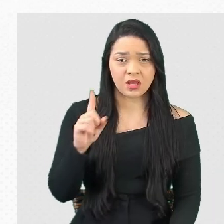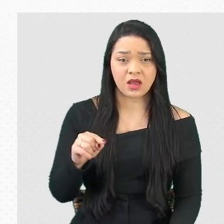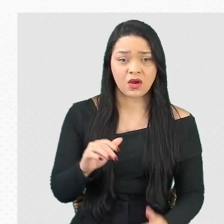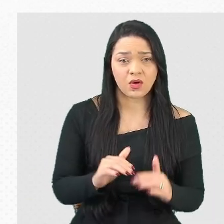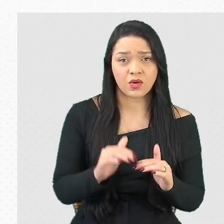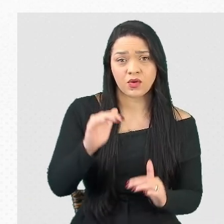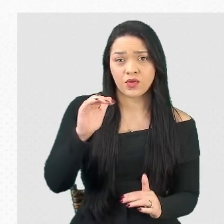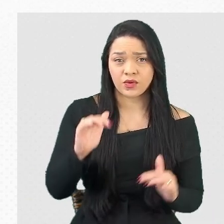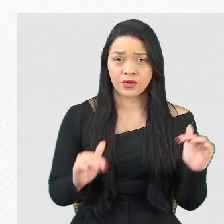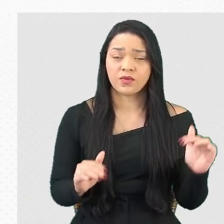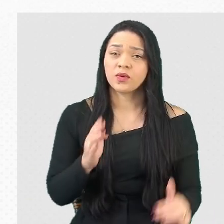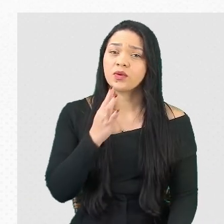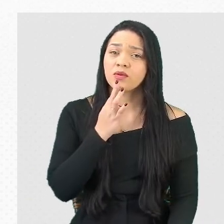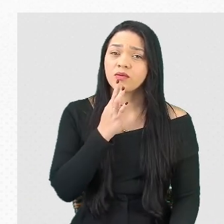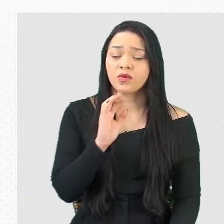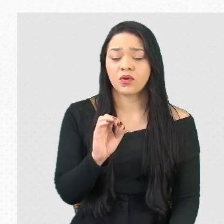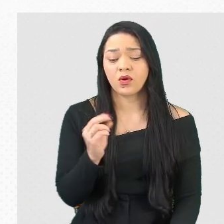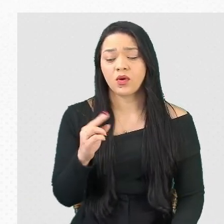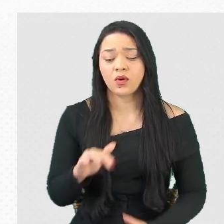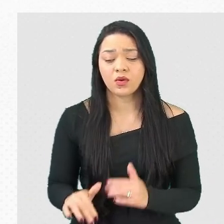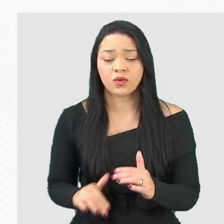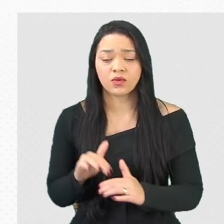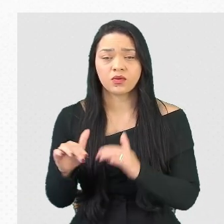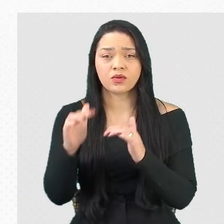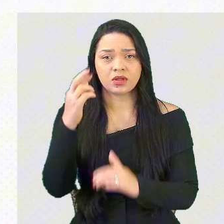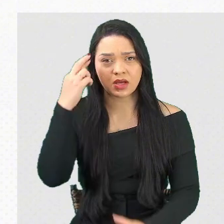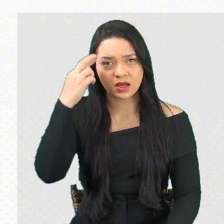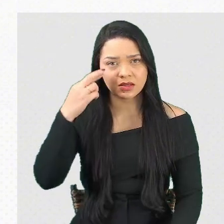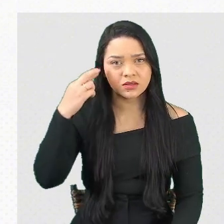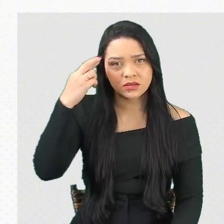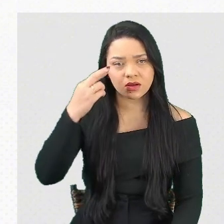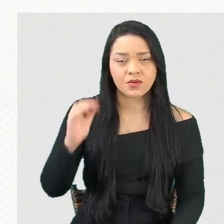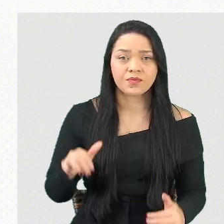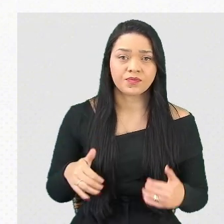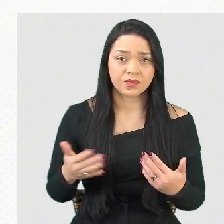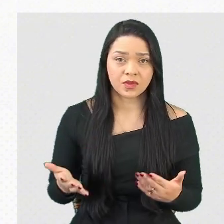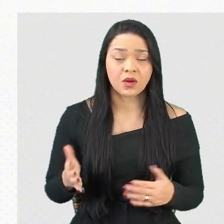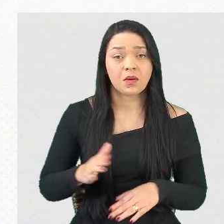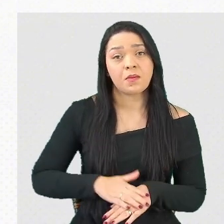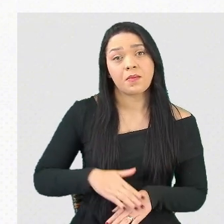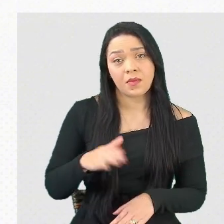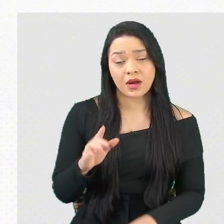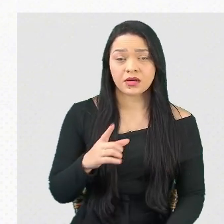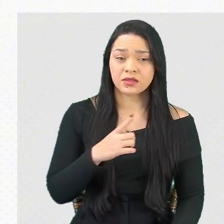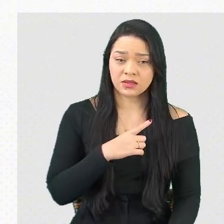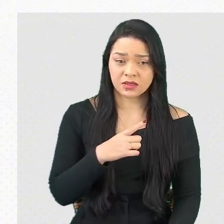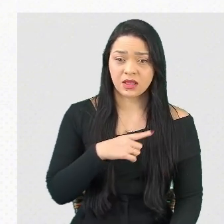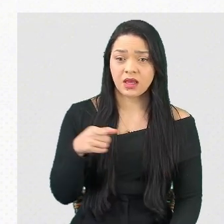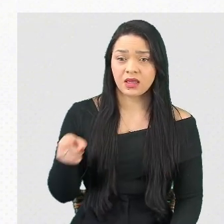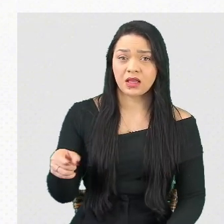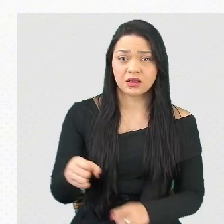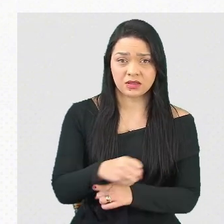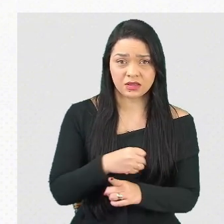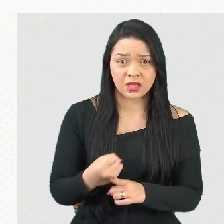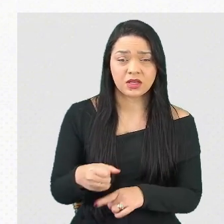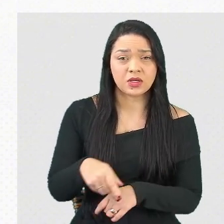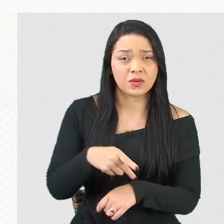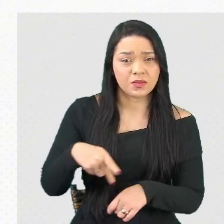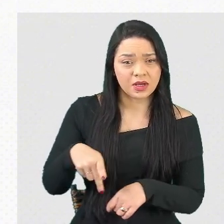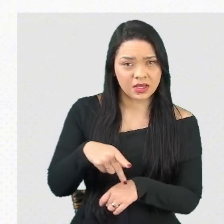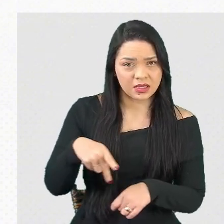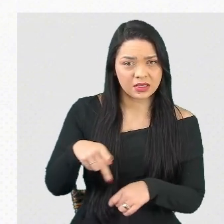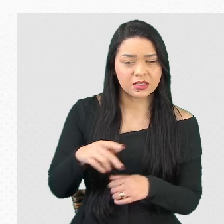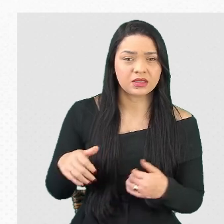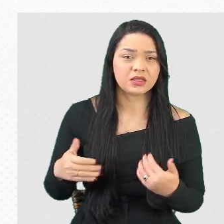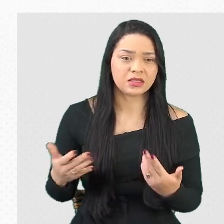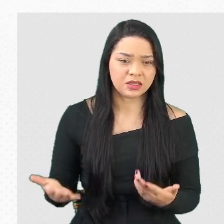de conhecimento ou de desenvolvimento da razão. Então, quanto mais os sujeitos tivessem aquela sociedade, aquele país no desenvolvimento da razão,